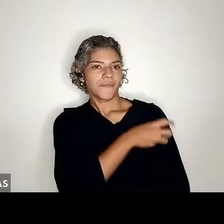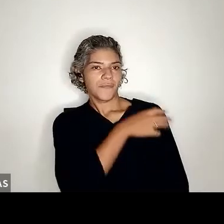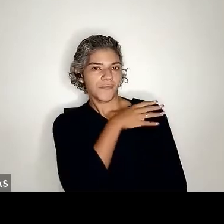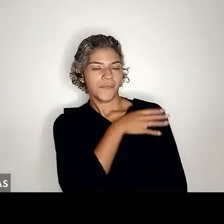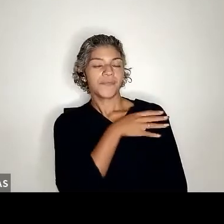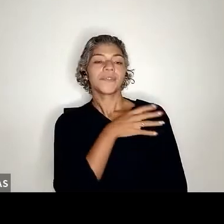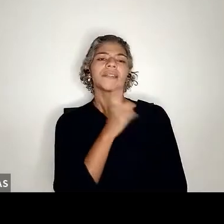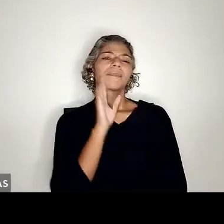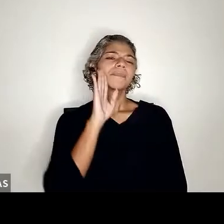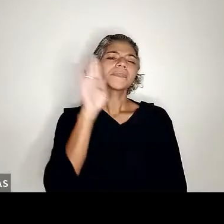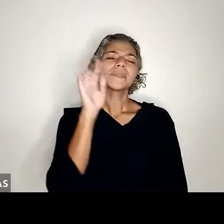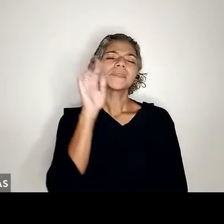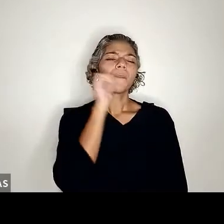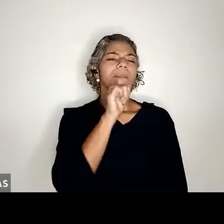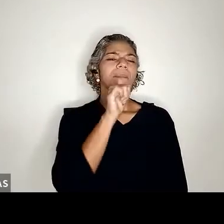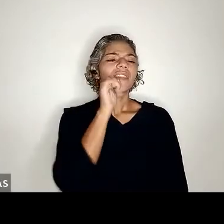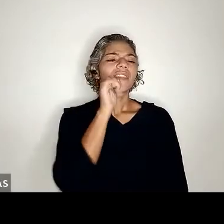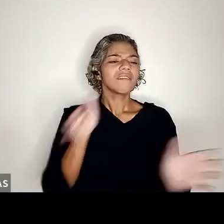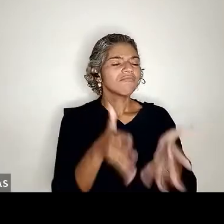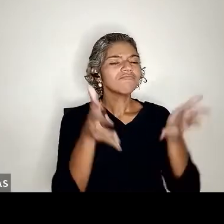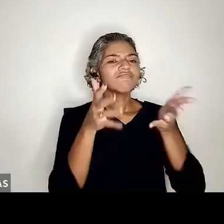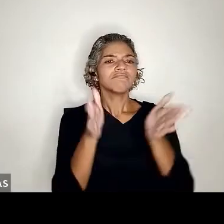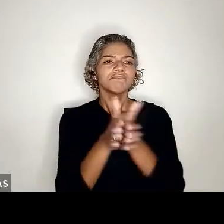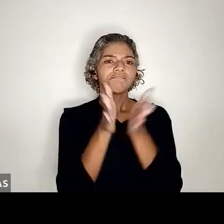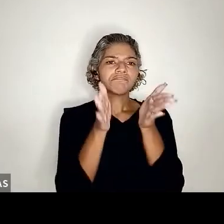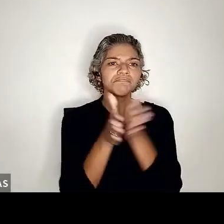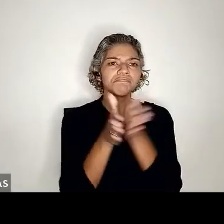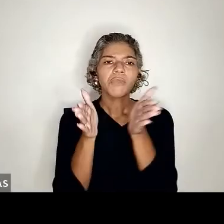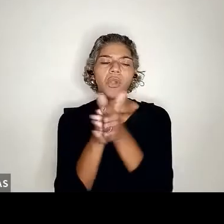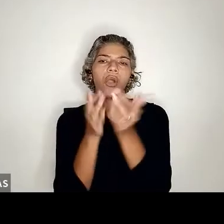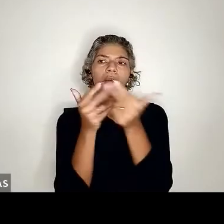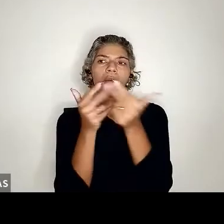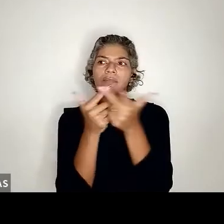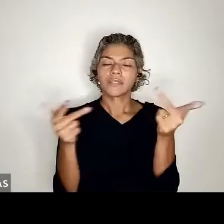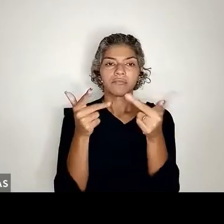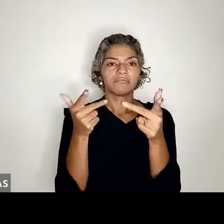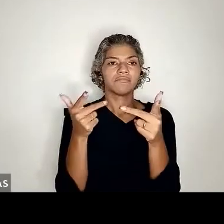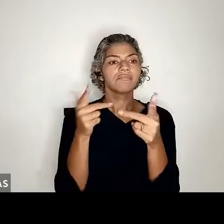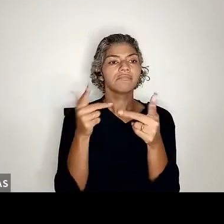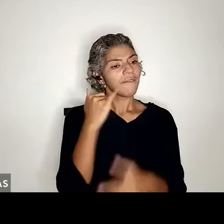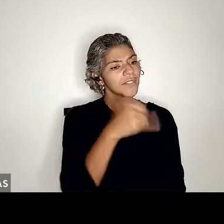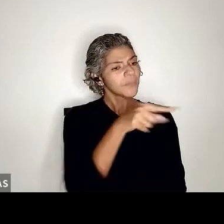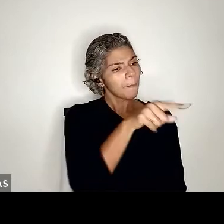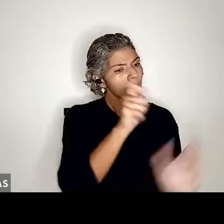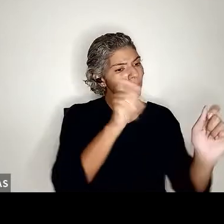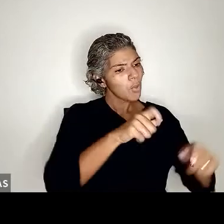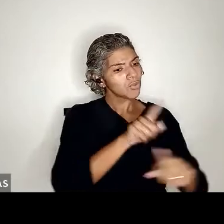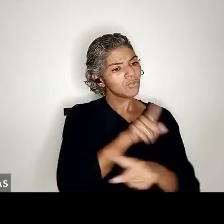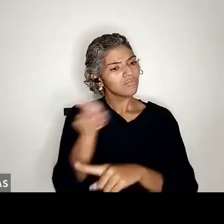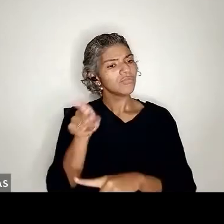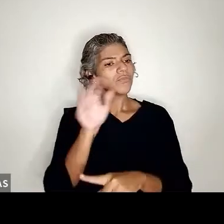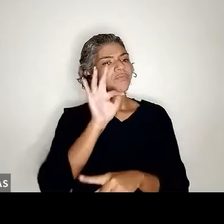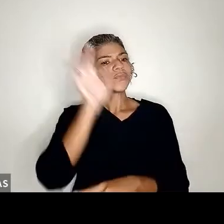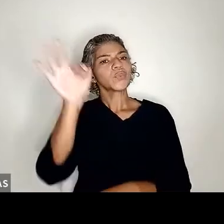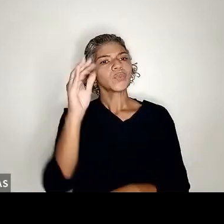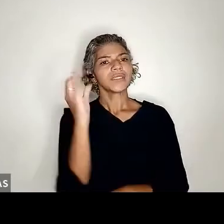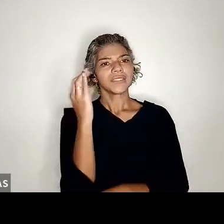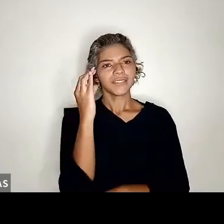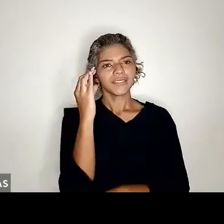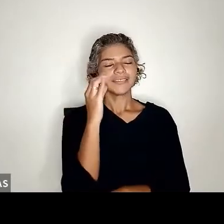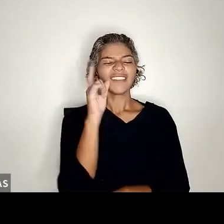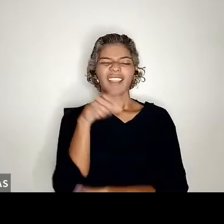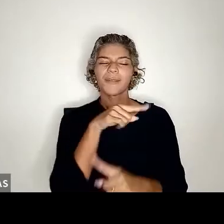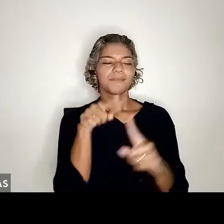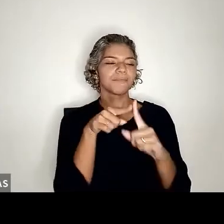de vulnerabilidade, meninas, escolas nas periferias e tal, a dizer, vocês também podem ser cientistas. Isso tem sido algo muito, muito, é um projeto muito